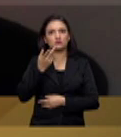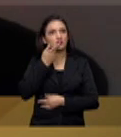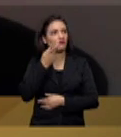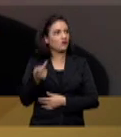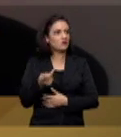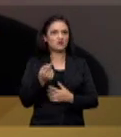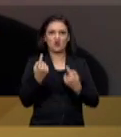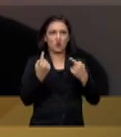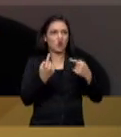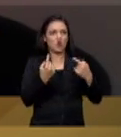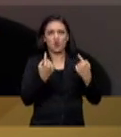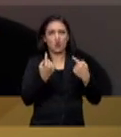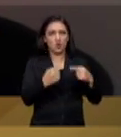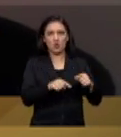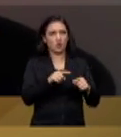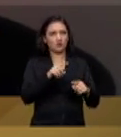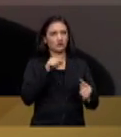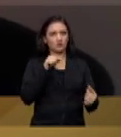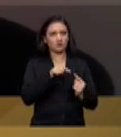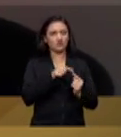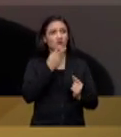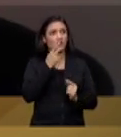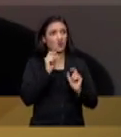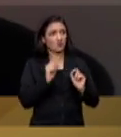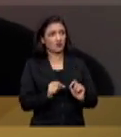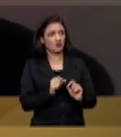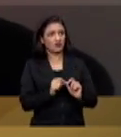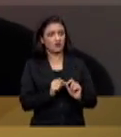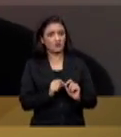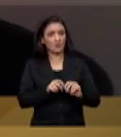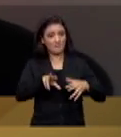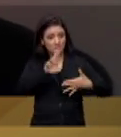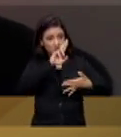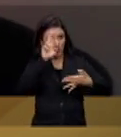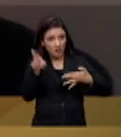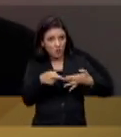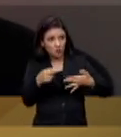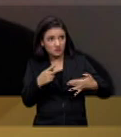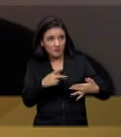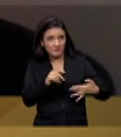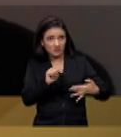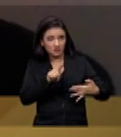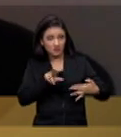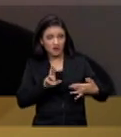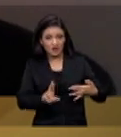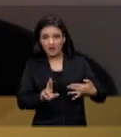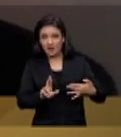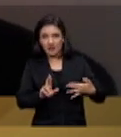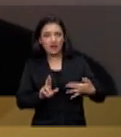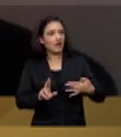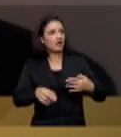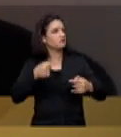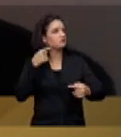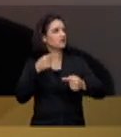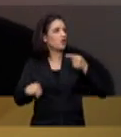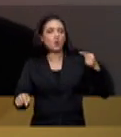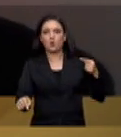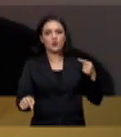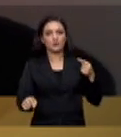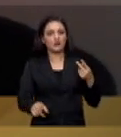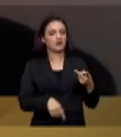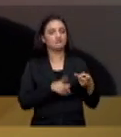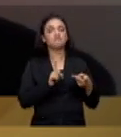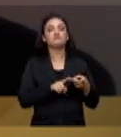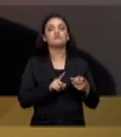sustentaram, primeiro, a ilegitimidade recursal da Procuradoria-Geral da República em sede de habeas corpus,